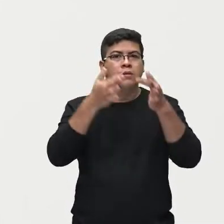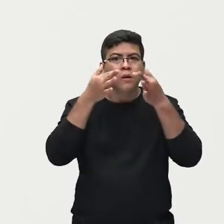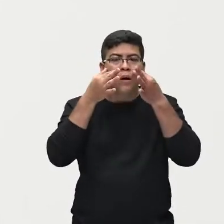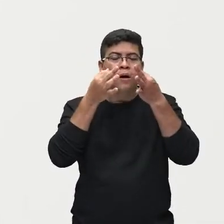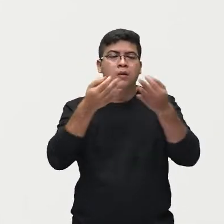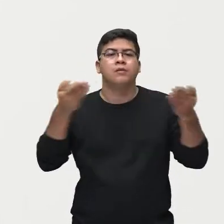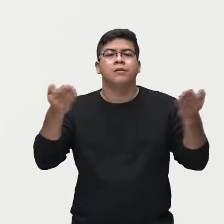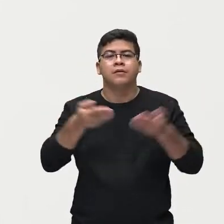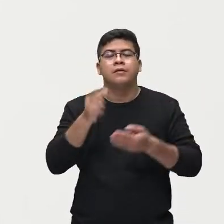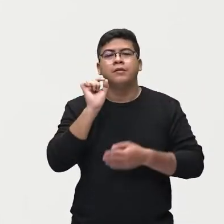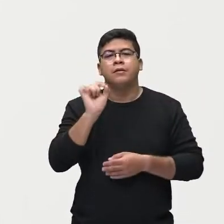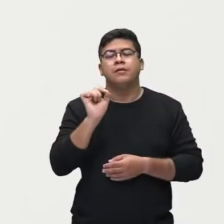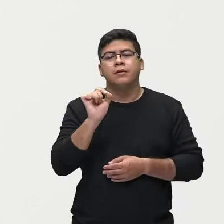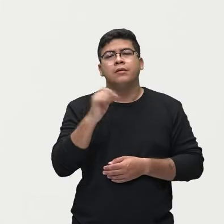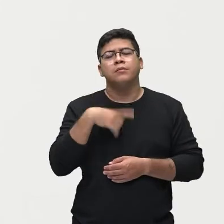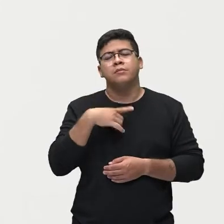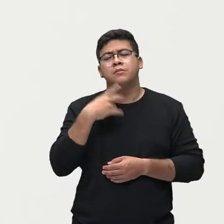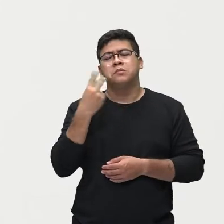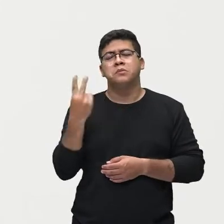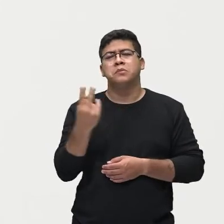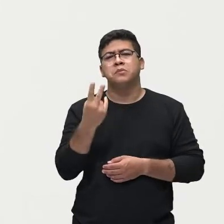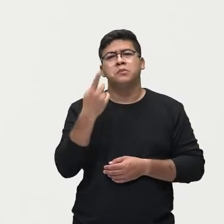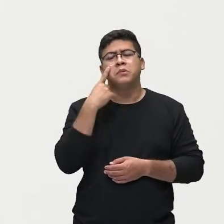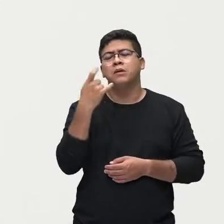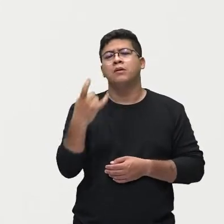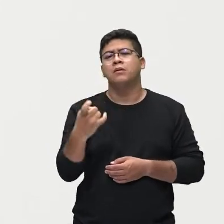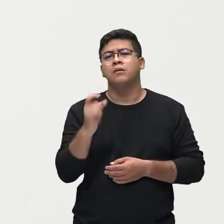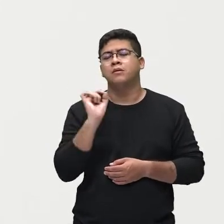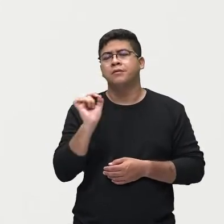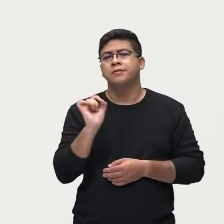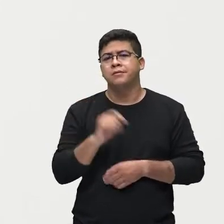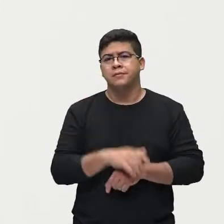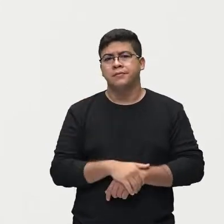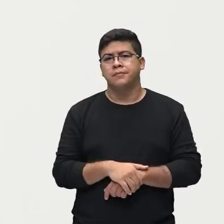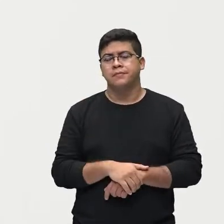aqui numa situação muito importante quanto a